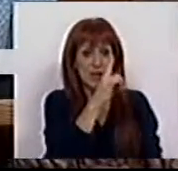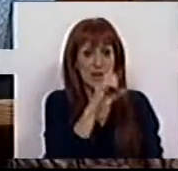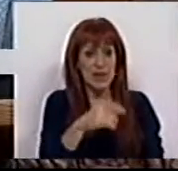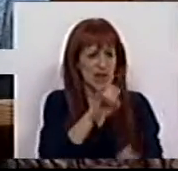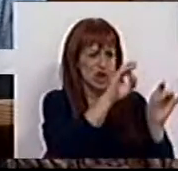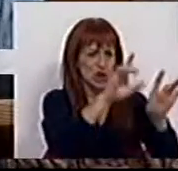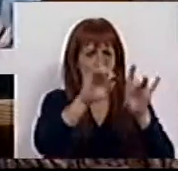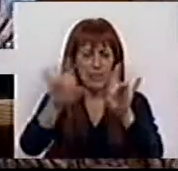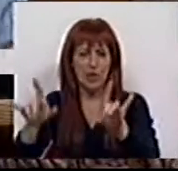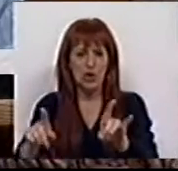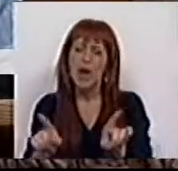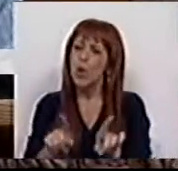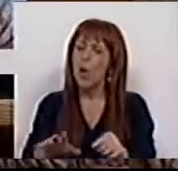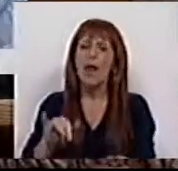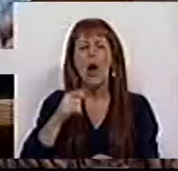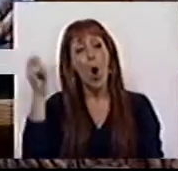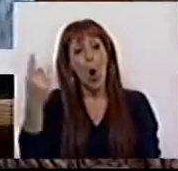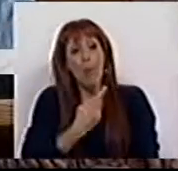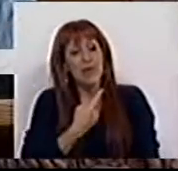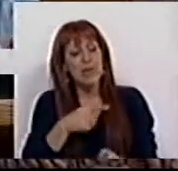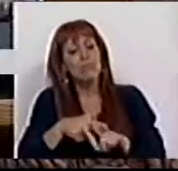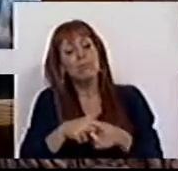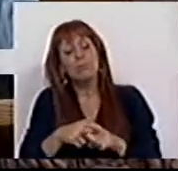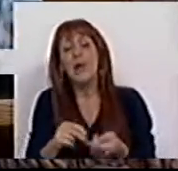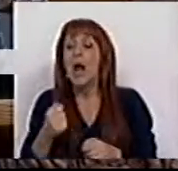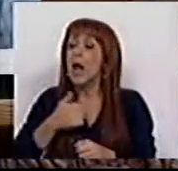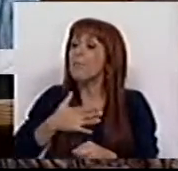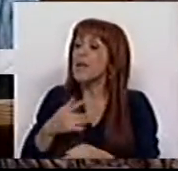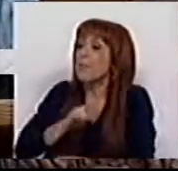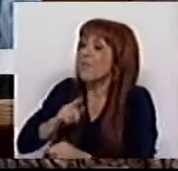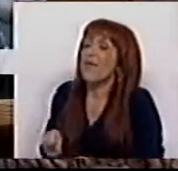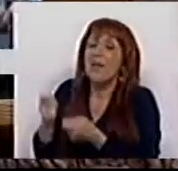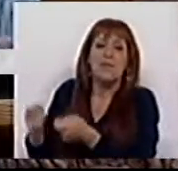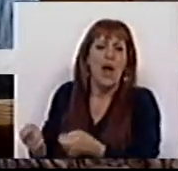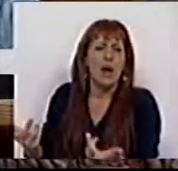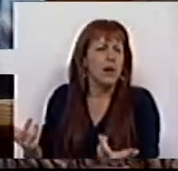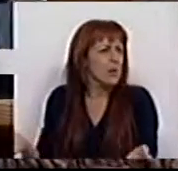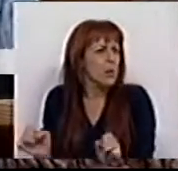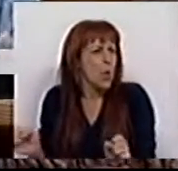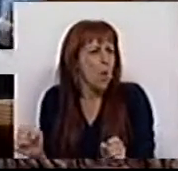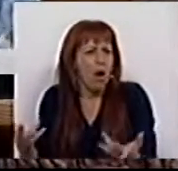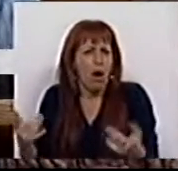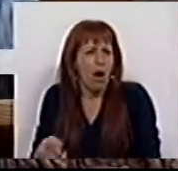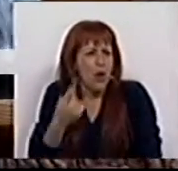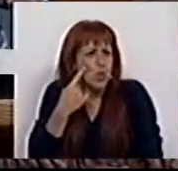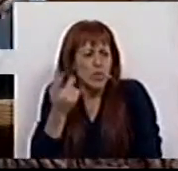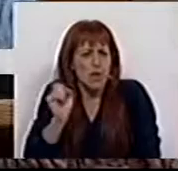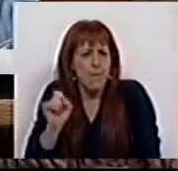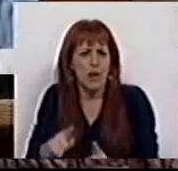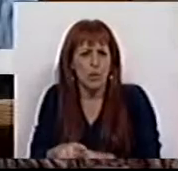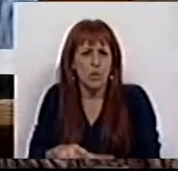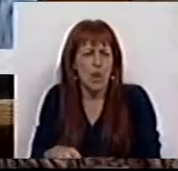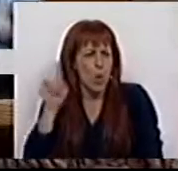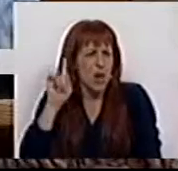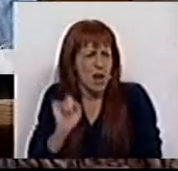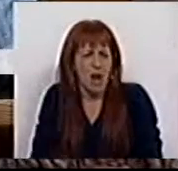60 despedimentos, para oferecer essa manutenção a uma empresa privada que não tem nem o conhecimento nem